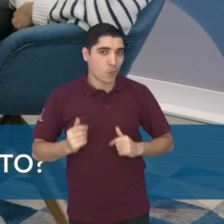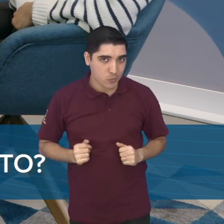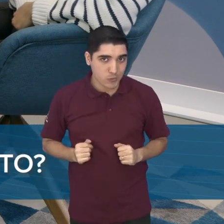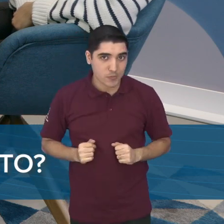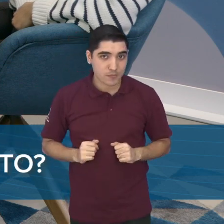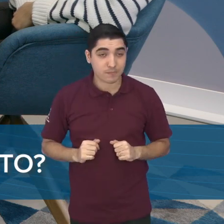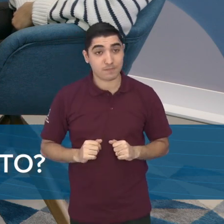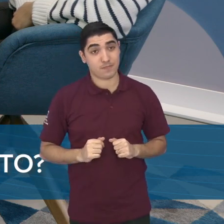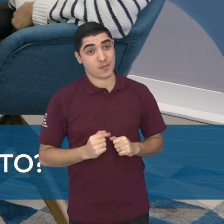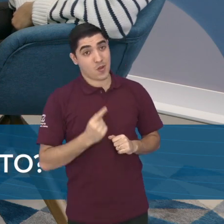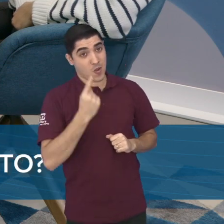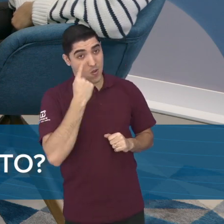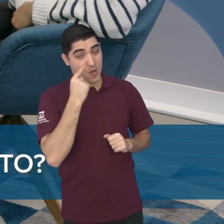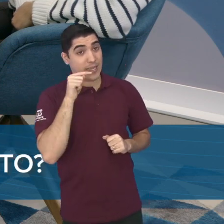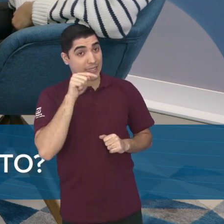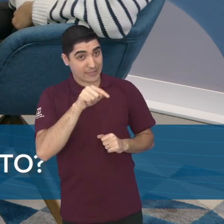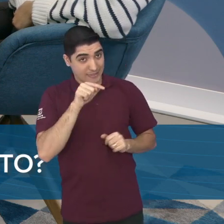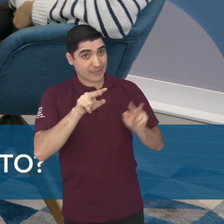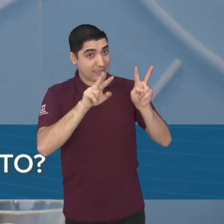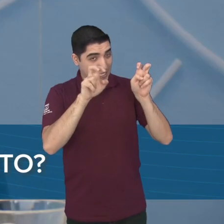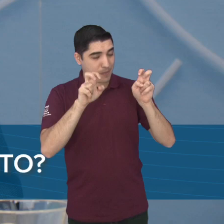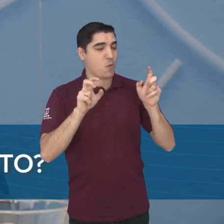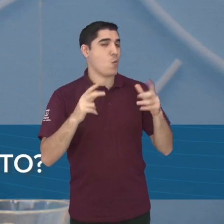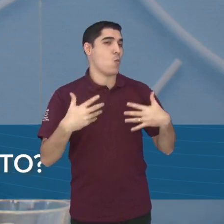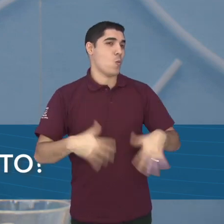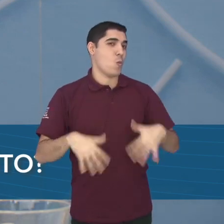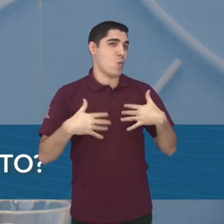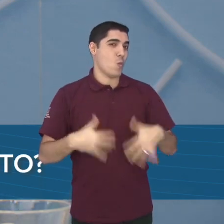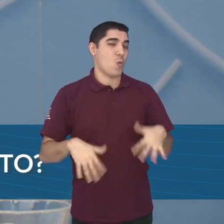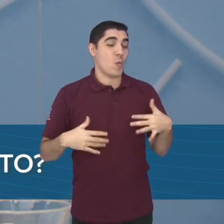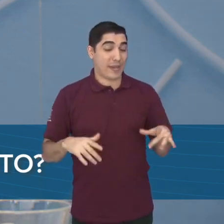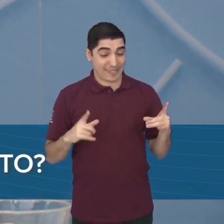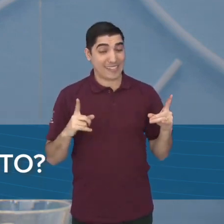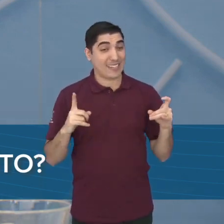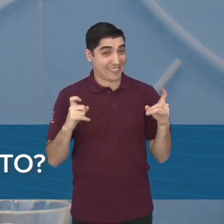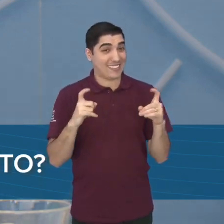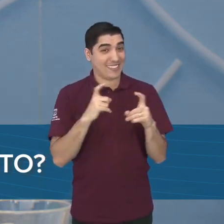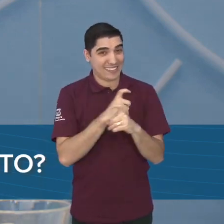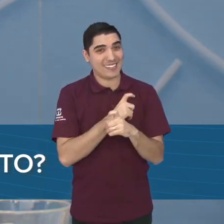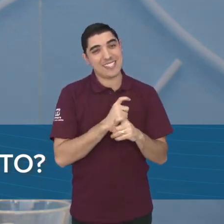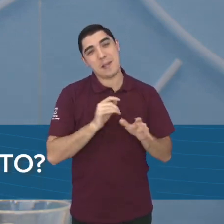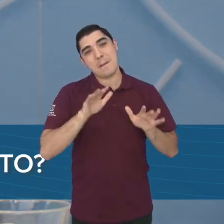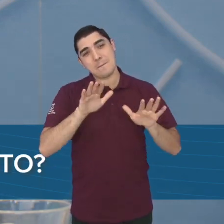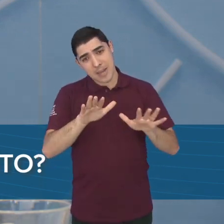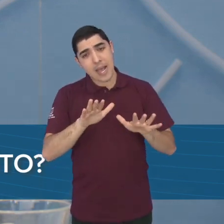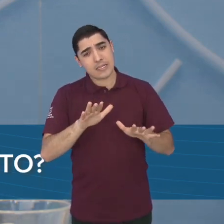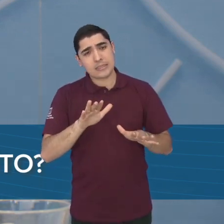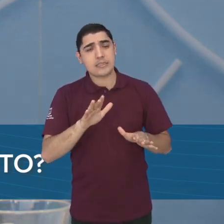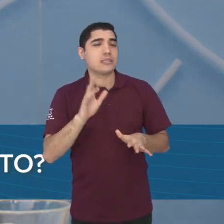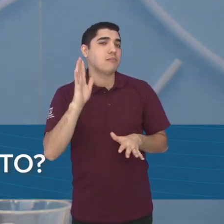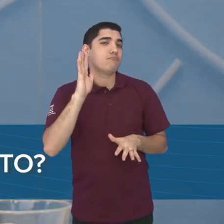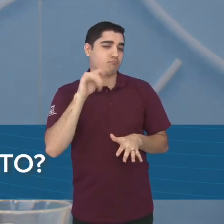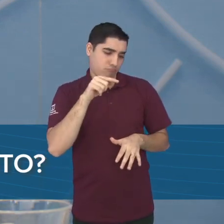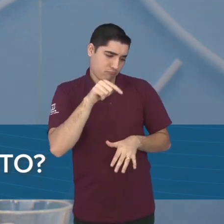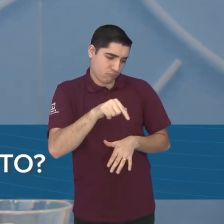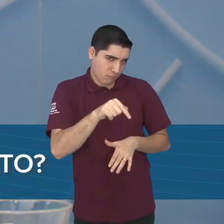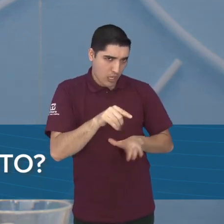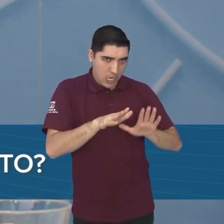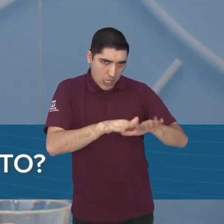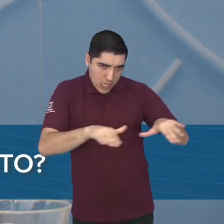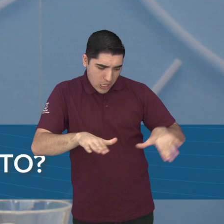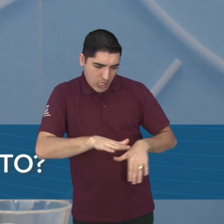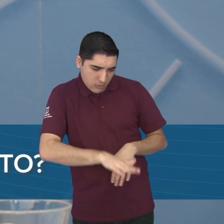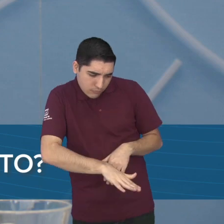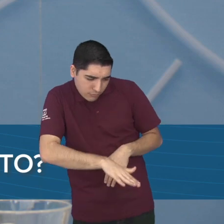Olha, é um assunto que acho que abre um leque bem grande, né, com certeza. Mas acho que talvez pensando lá nos primeiros